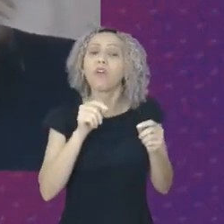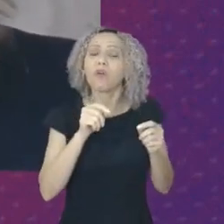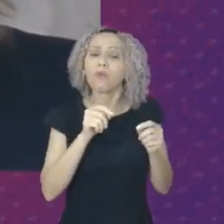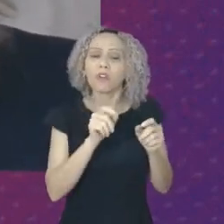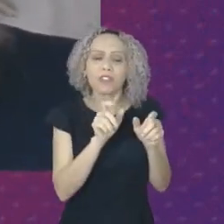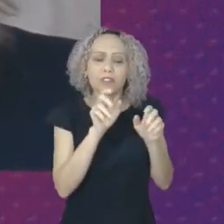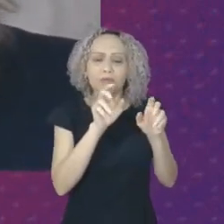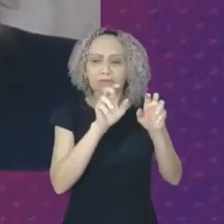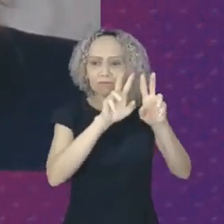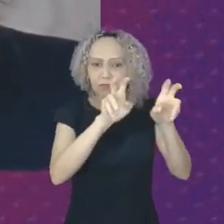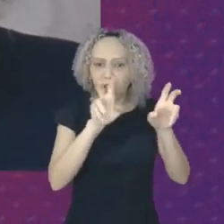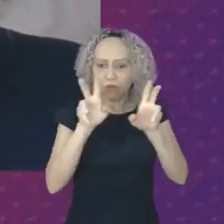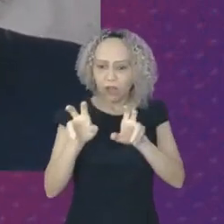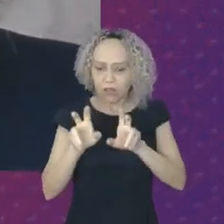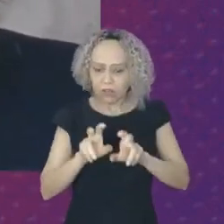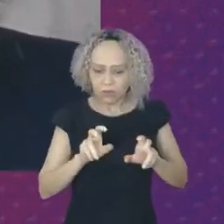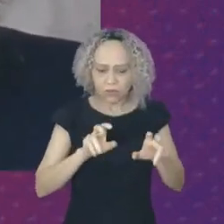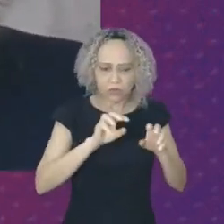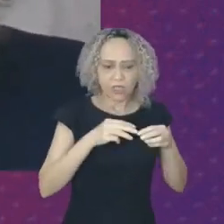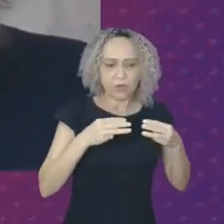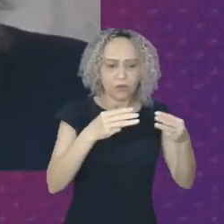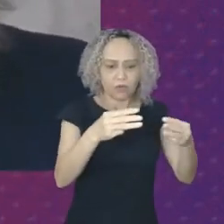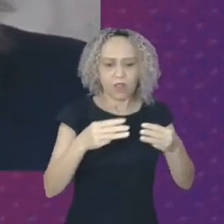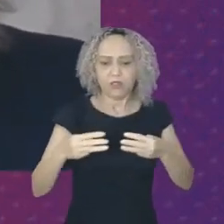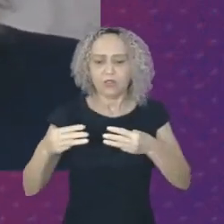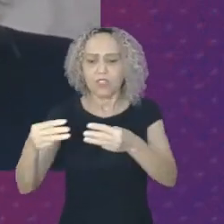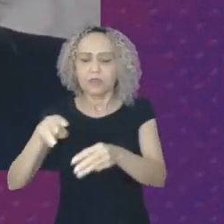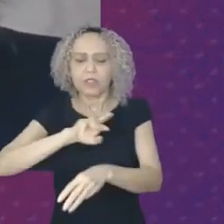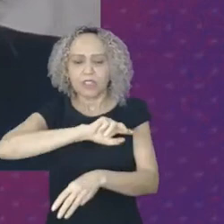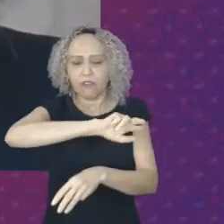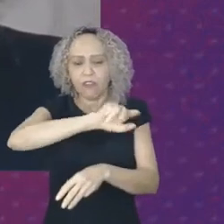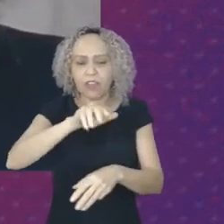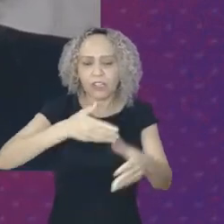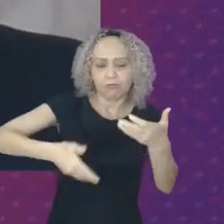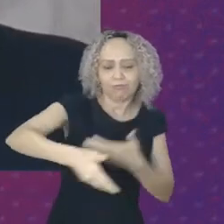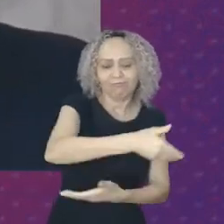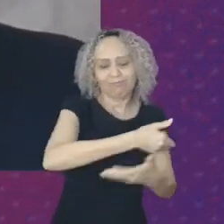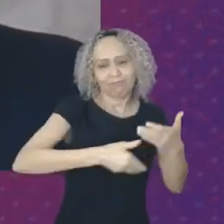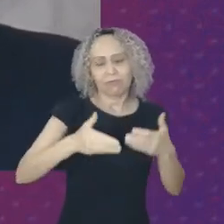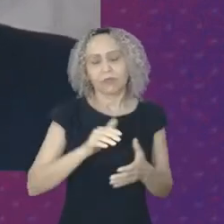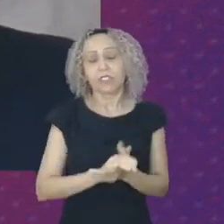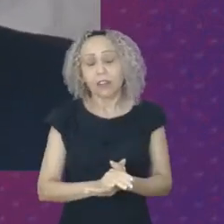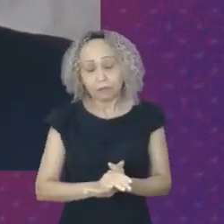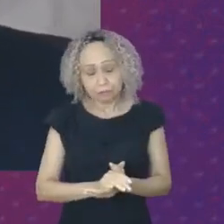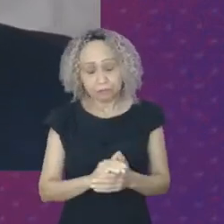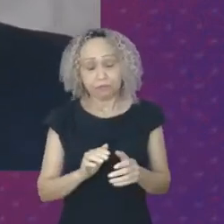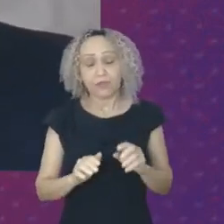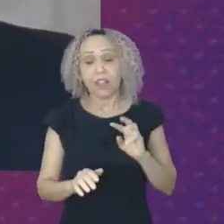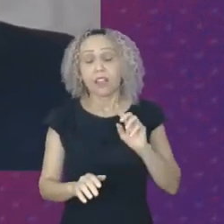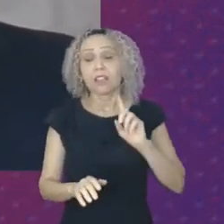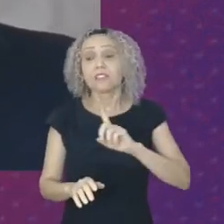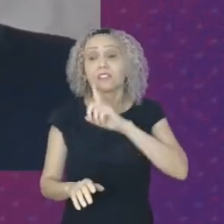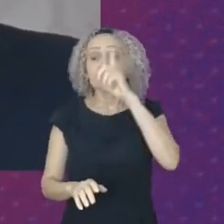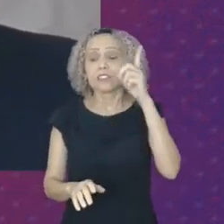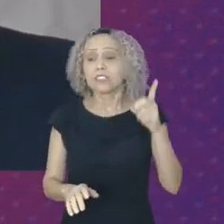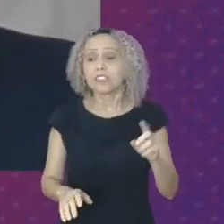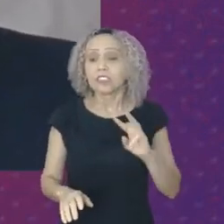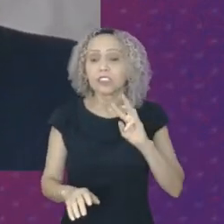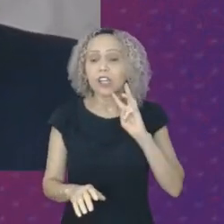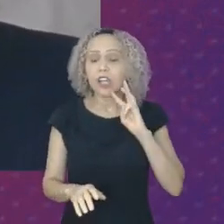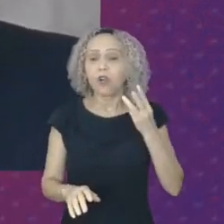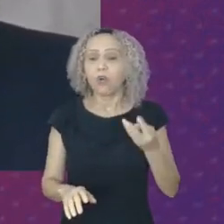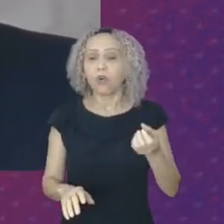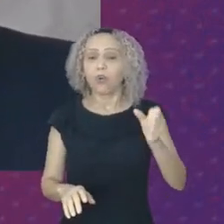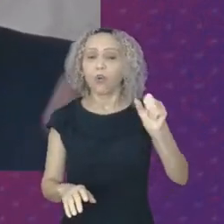no dia 8 de março, o presidente Lula lançou 29 programas